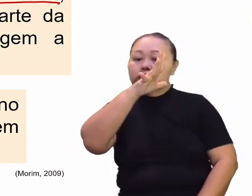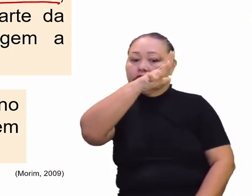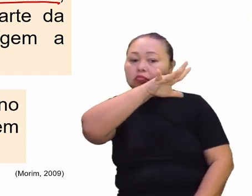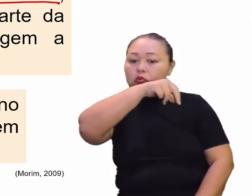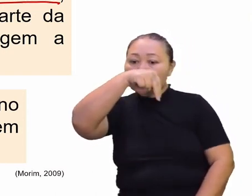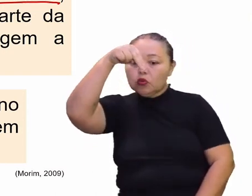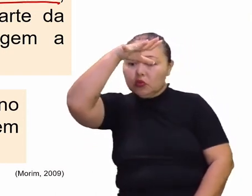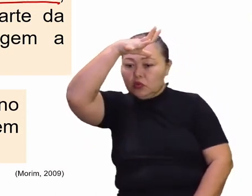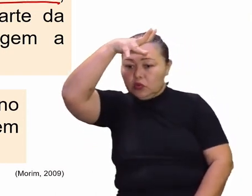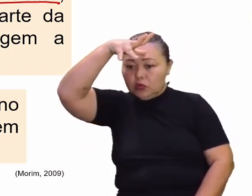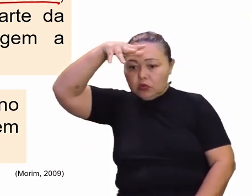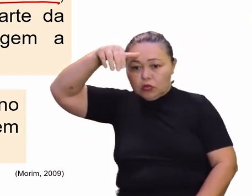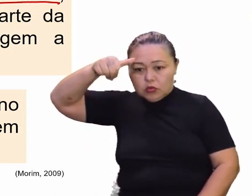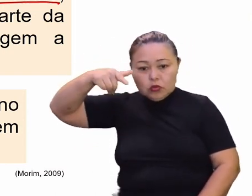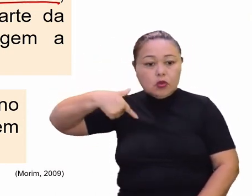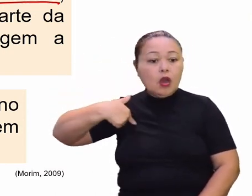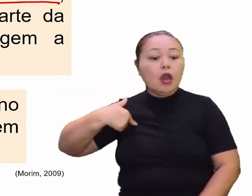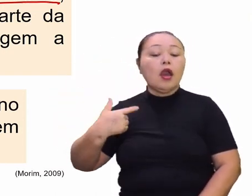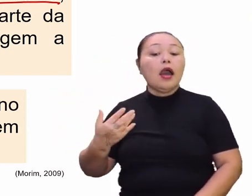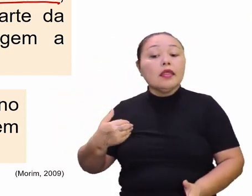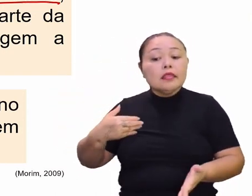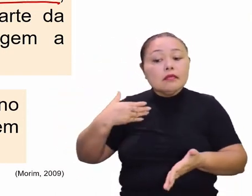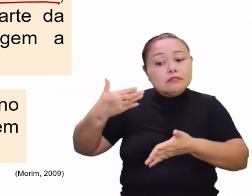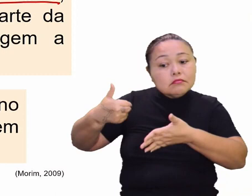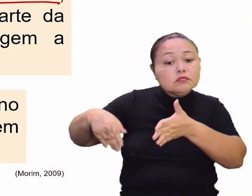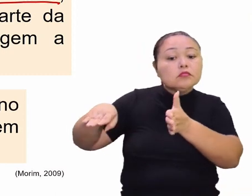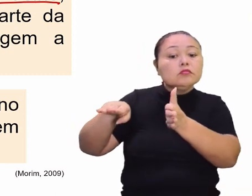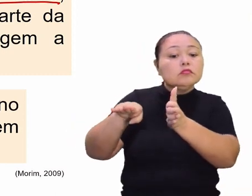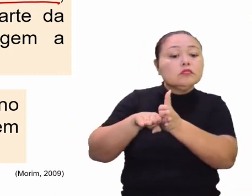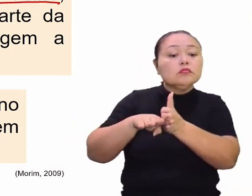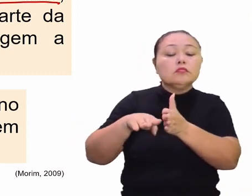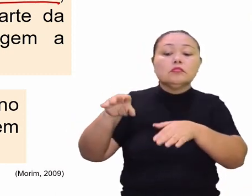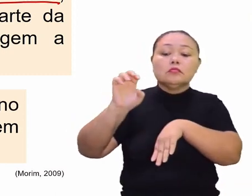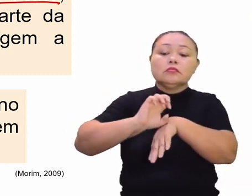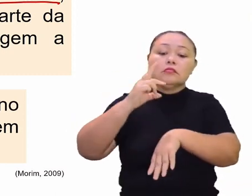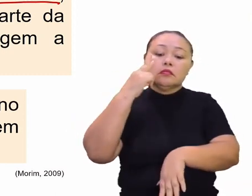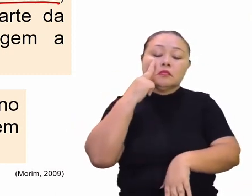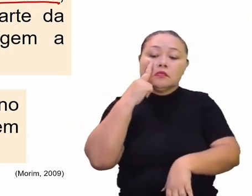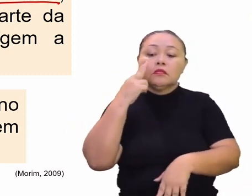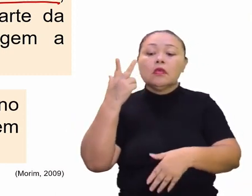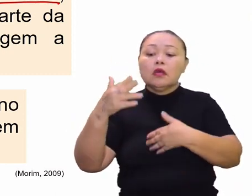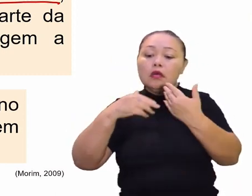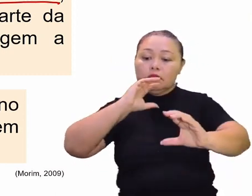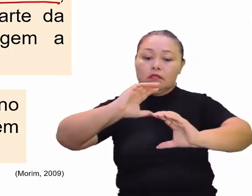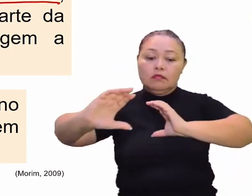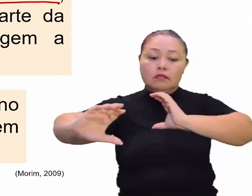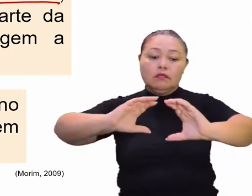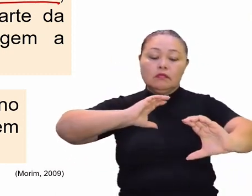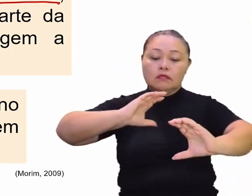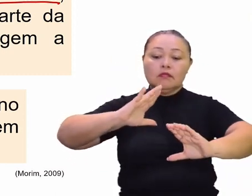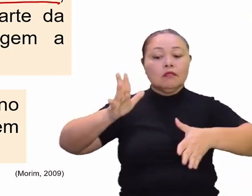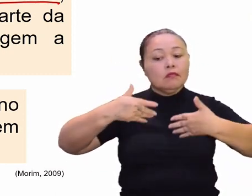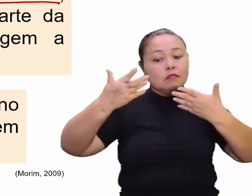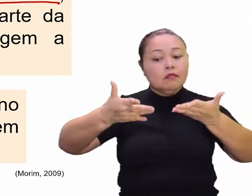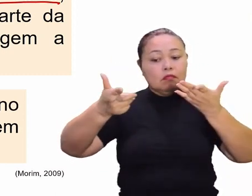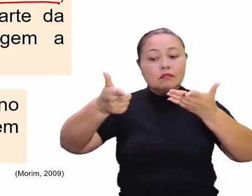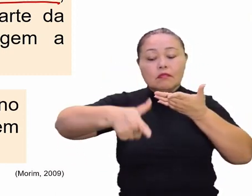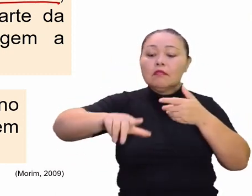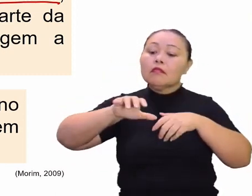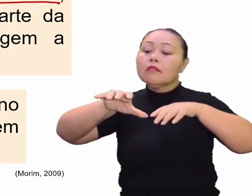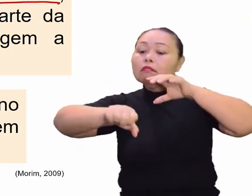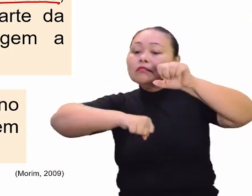Grosso, para poder chegar em Rondônia e proporcionar o que é comunicação e incentivar